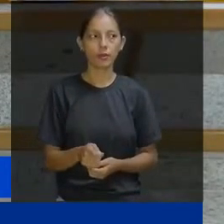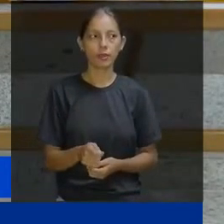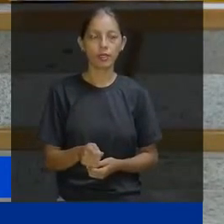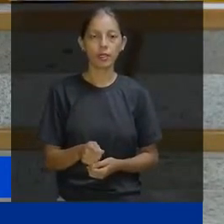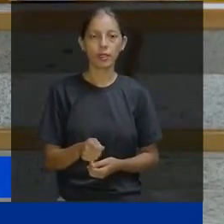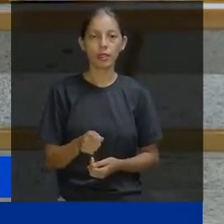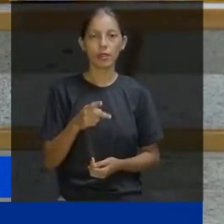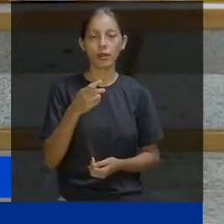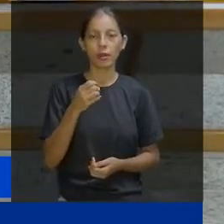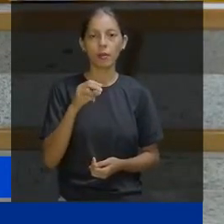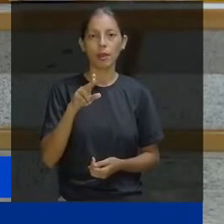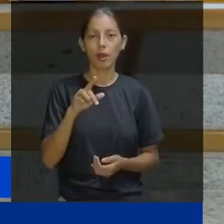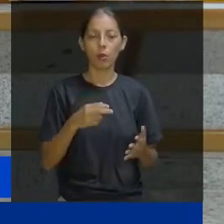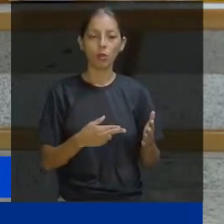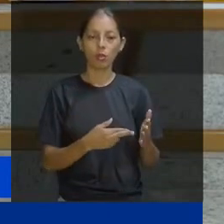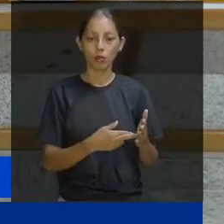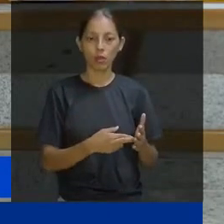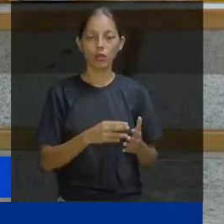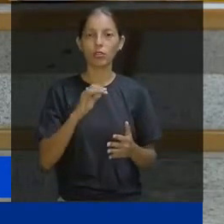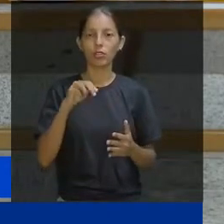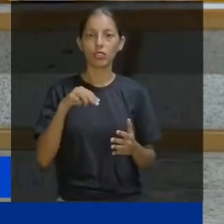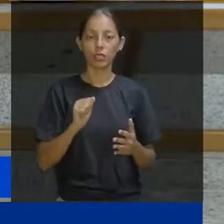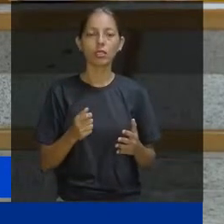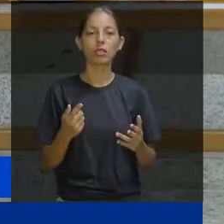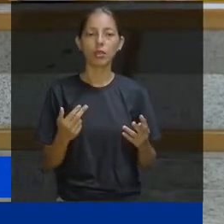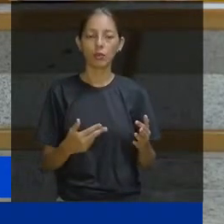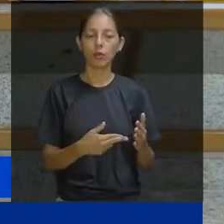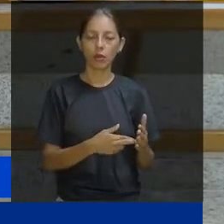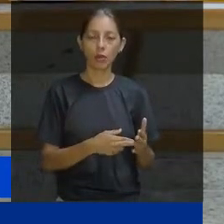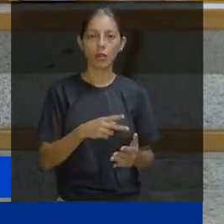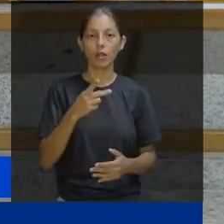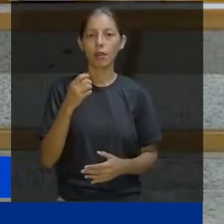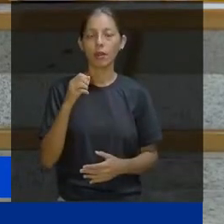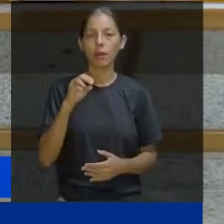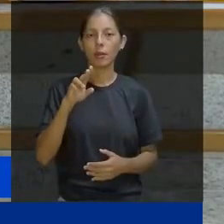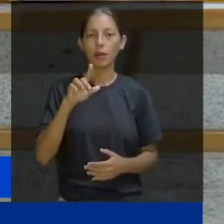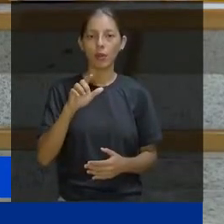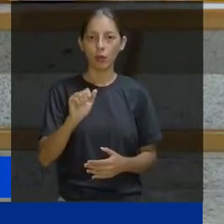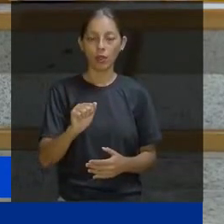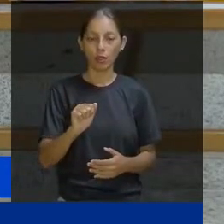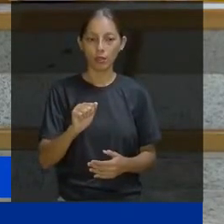presidente. Diz a Tina Souza. Com o relator, presidente. Diz a Paola Santos.